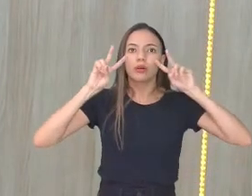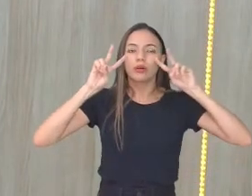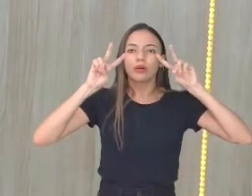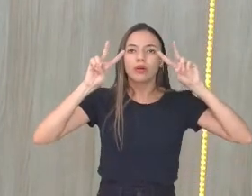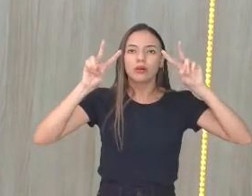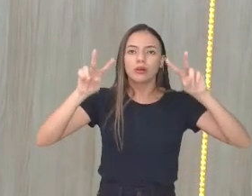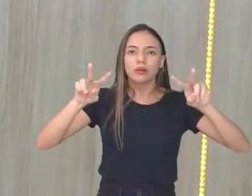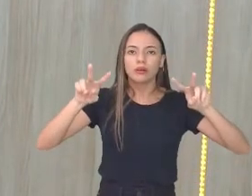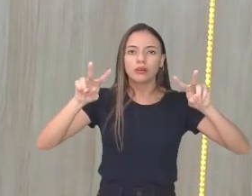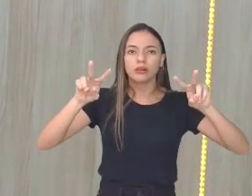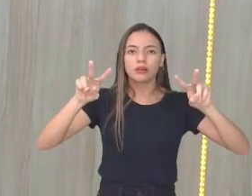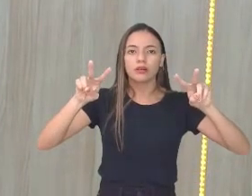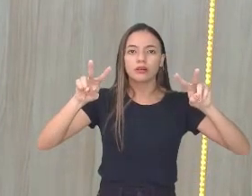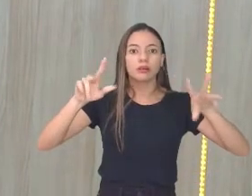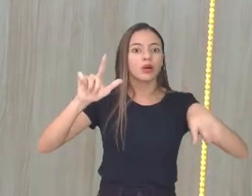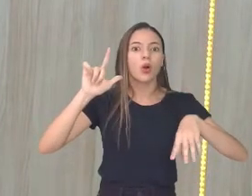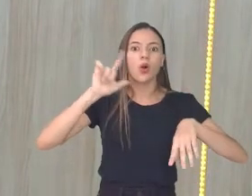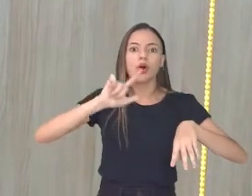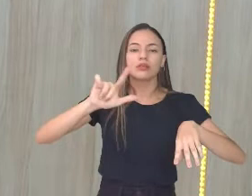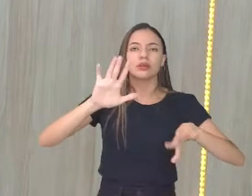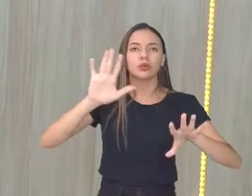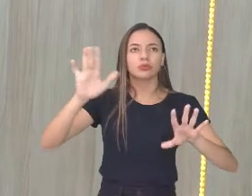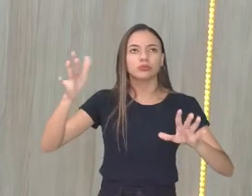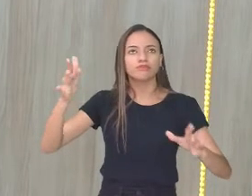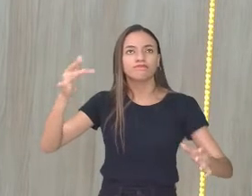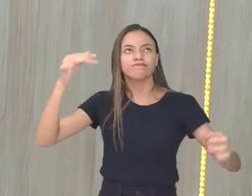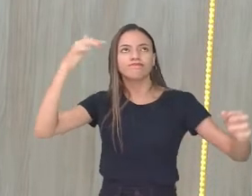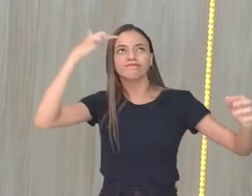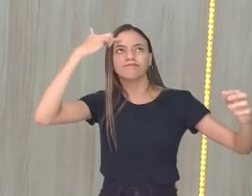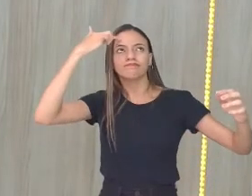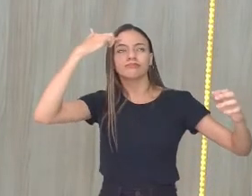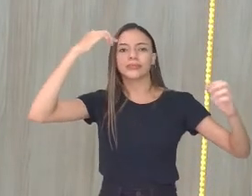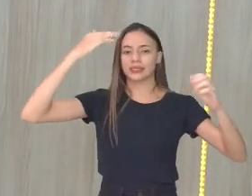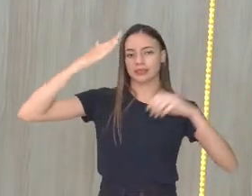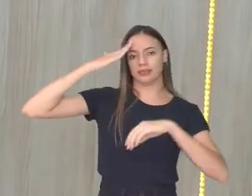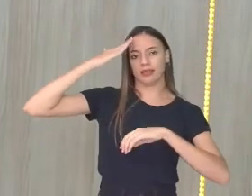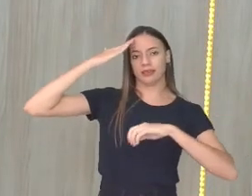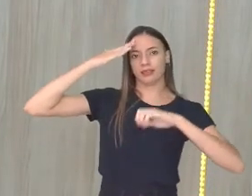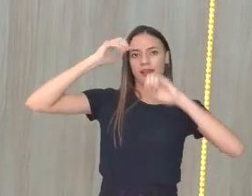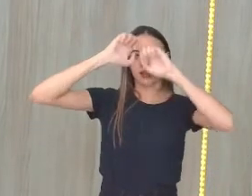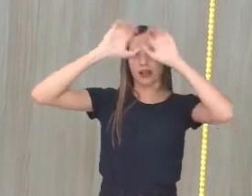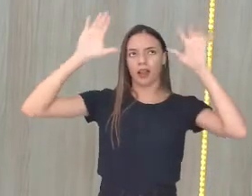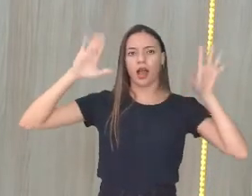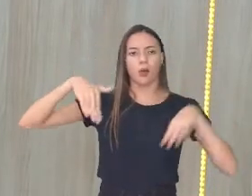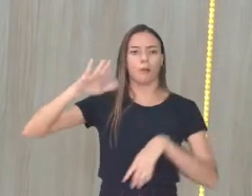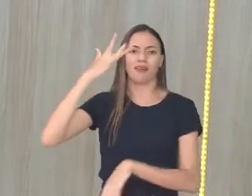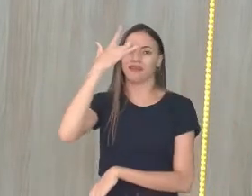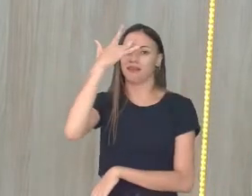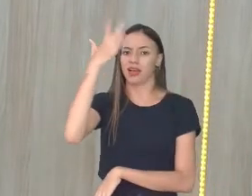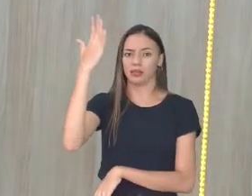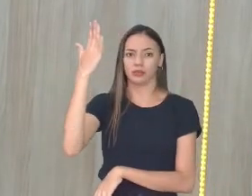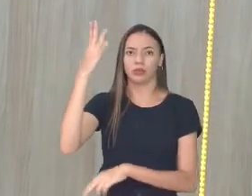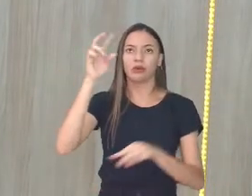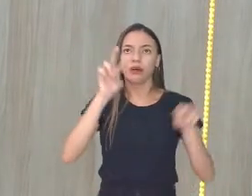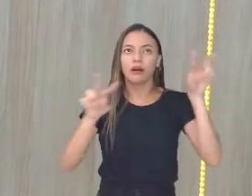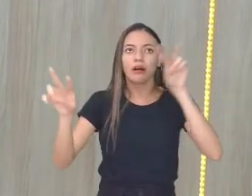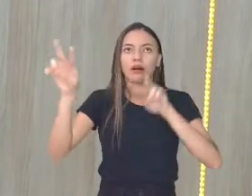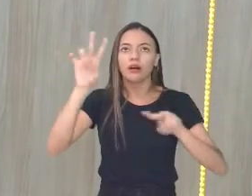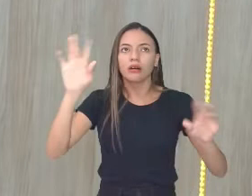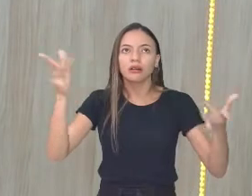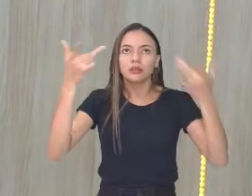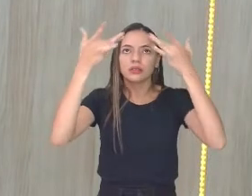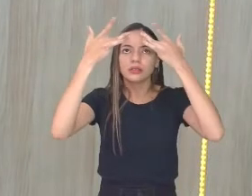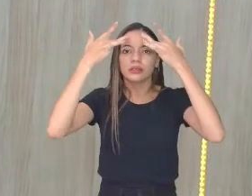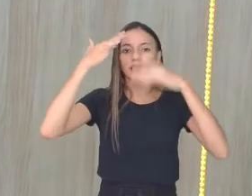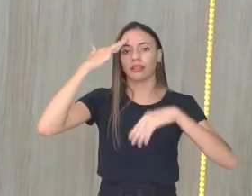gente consegue assimilar, né, com mais facilidade. Então,